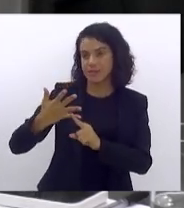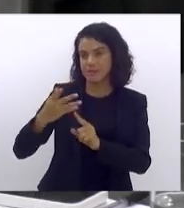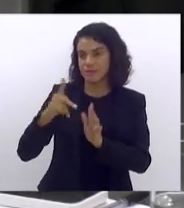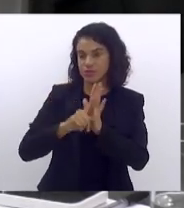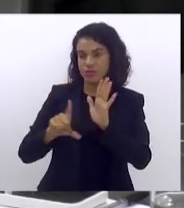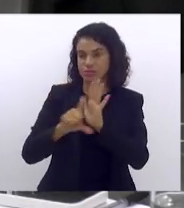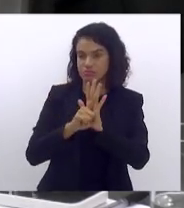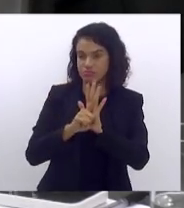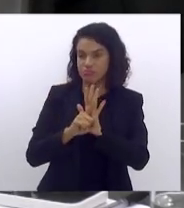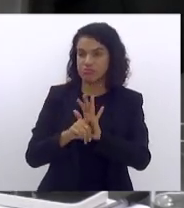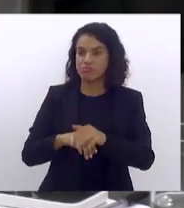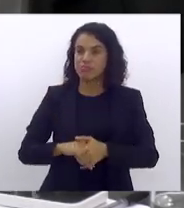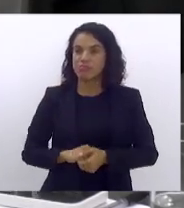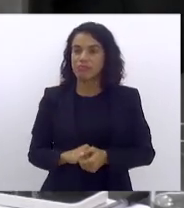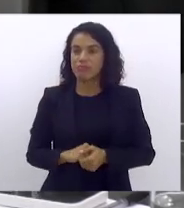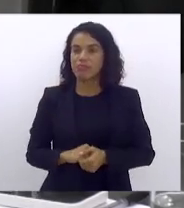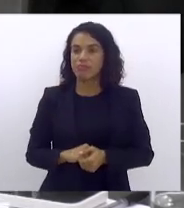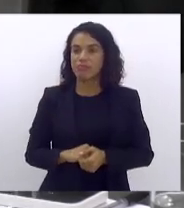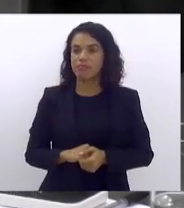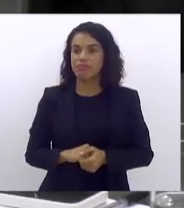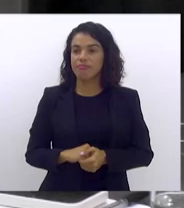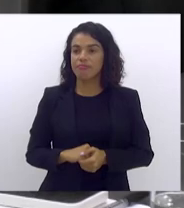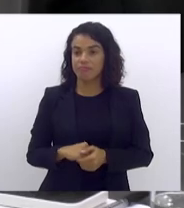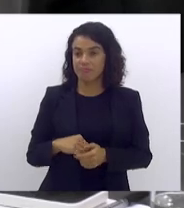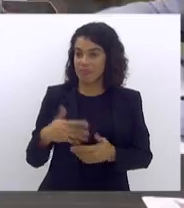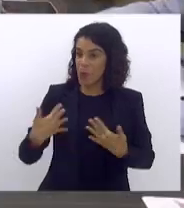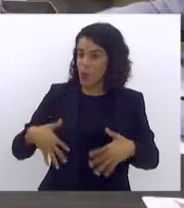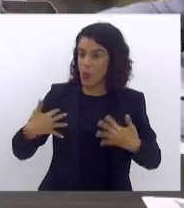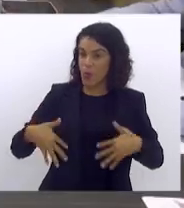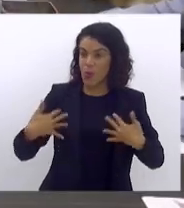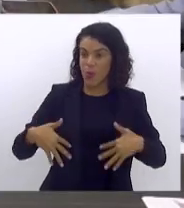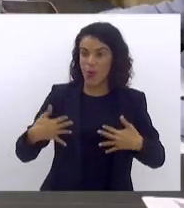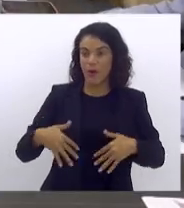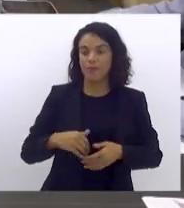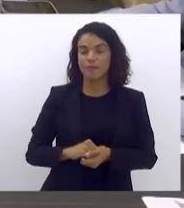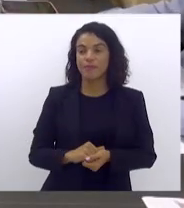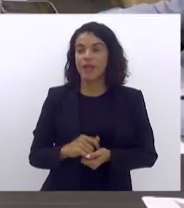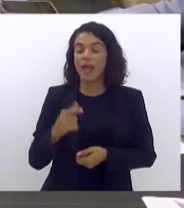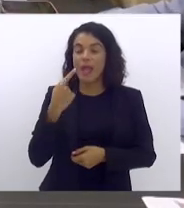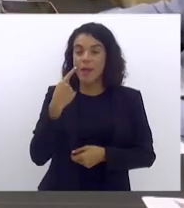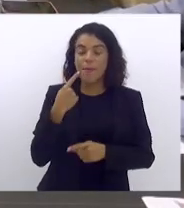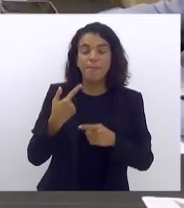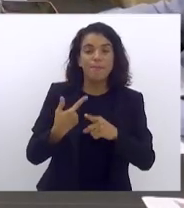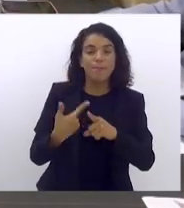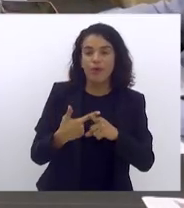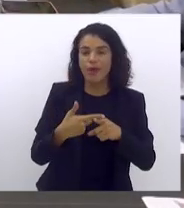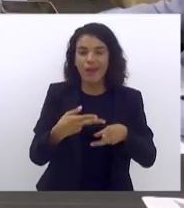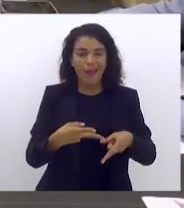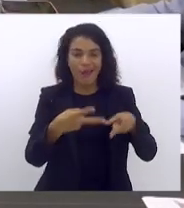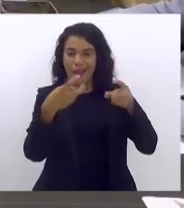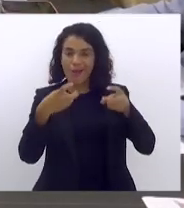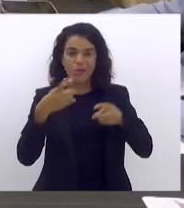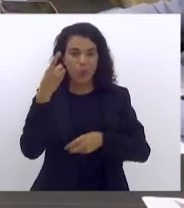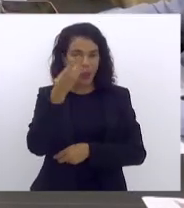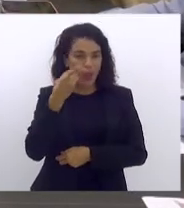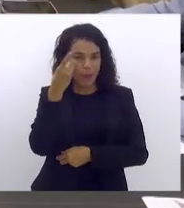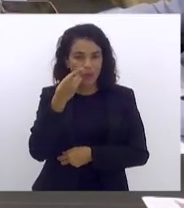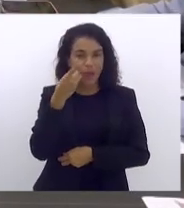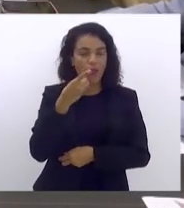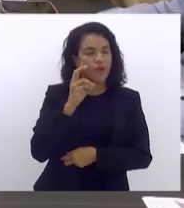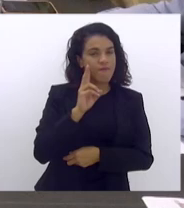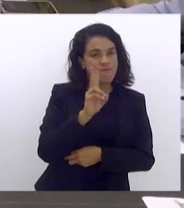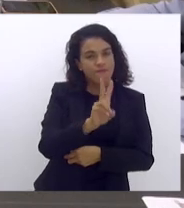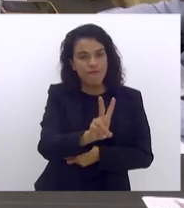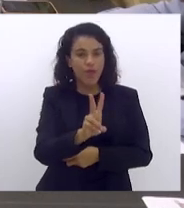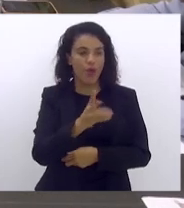Vossa Excelência, quem chega, chega mais entusiasmado. Quem chega, chega mais entusiasmado. É porque a percepção do parlamentar, quando ele olha lá e